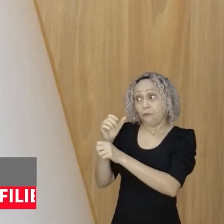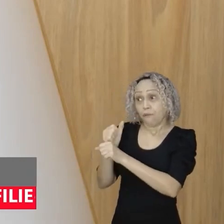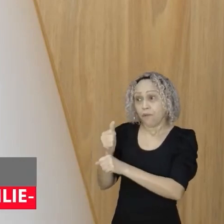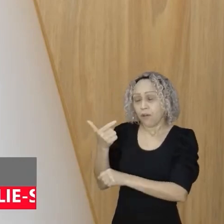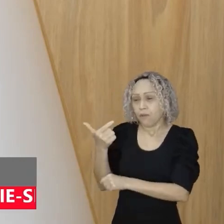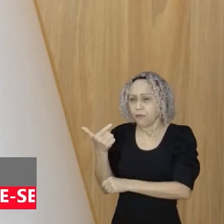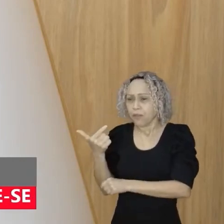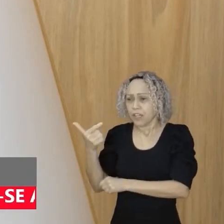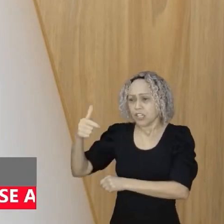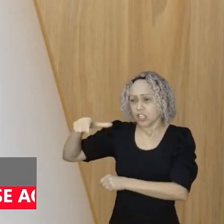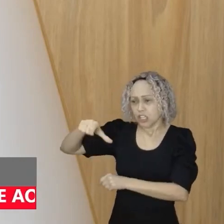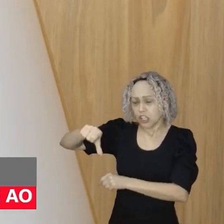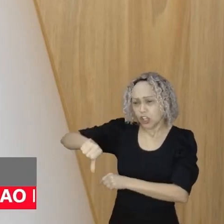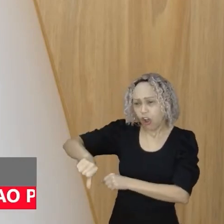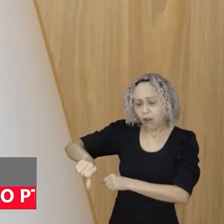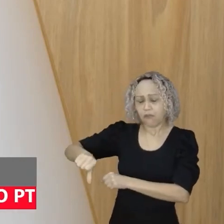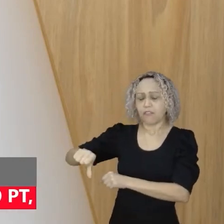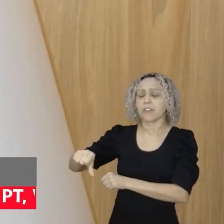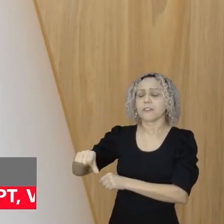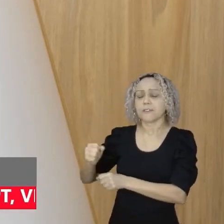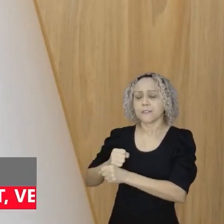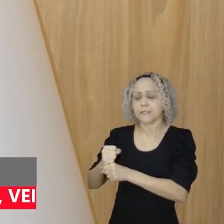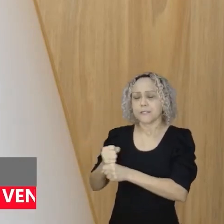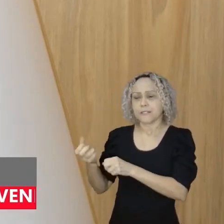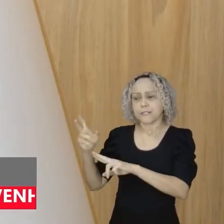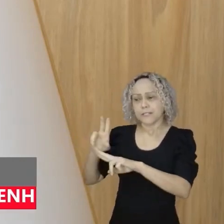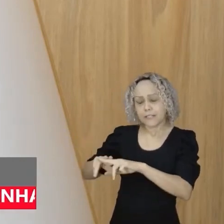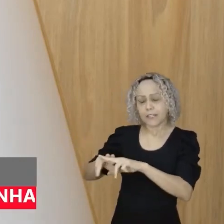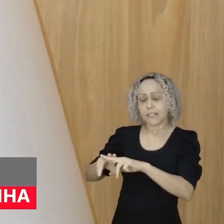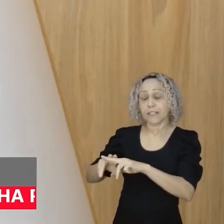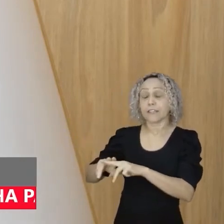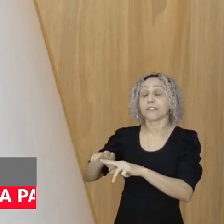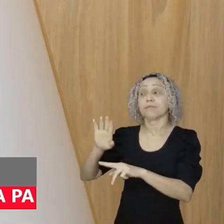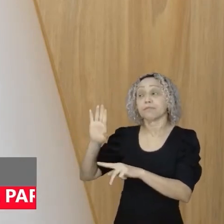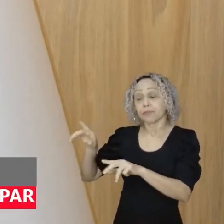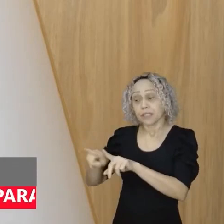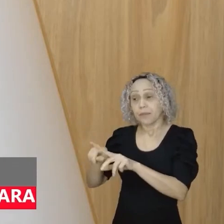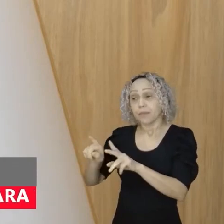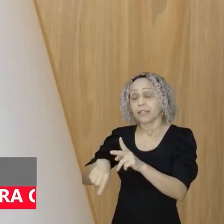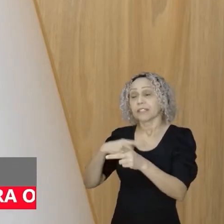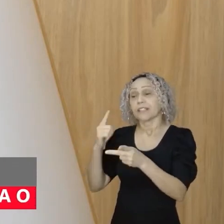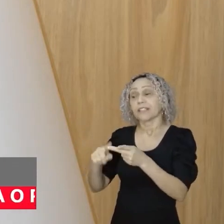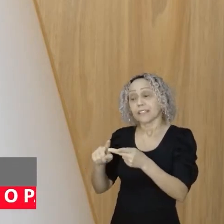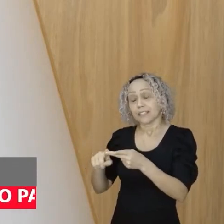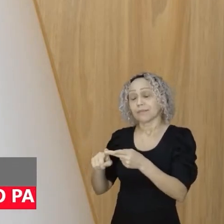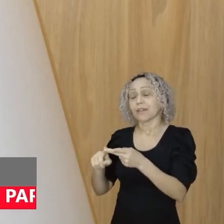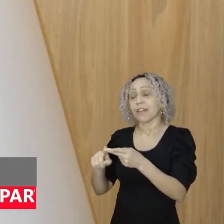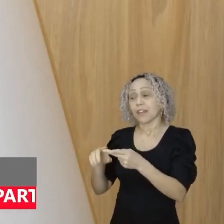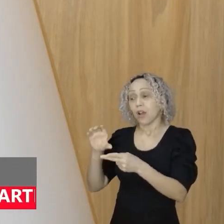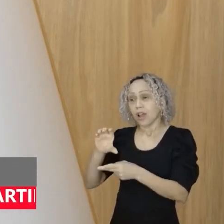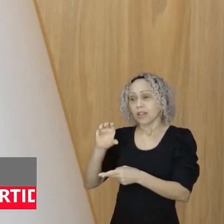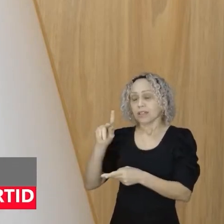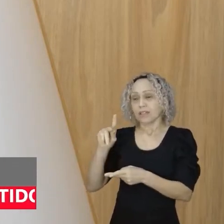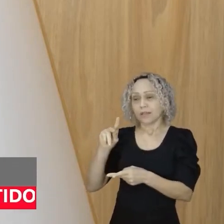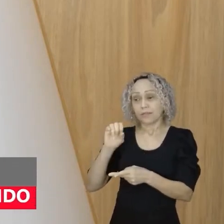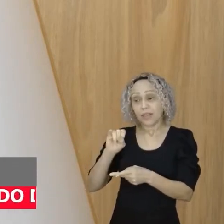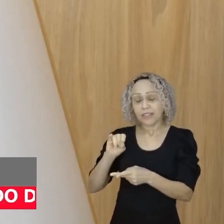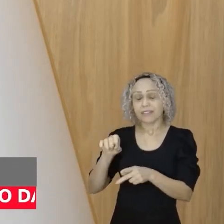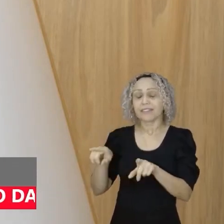cômputo disso e a pandemia e o genocídio que foram apontados na outra CPI. Então a situação de Jair Bolsonaro é